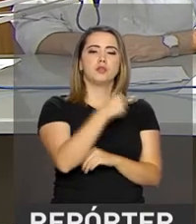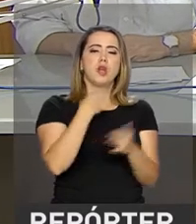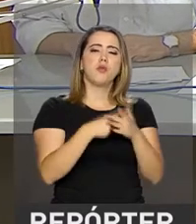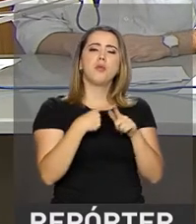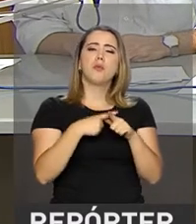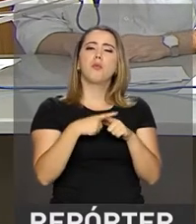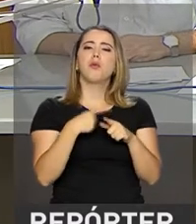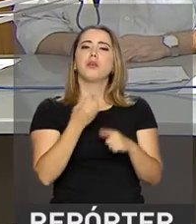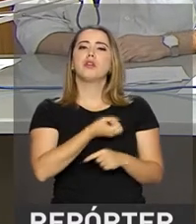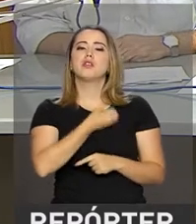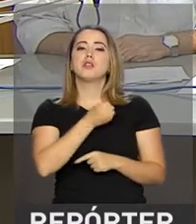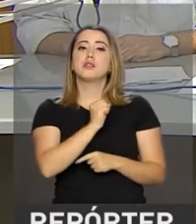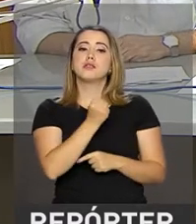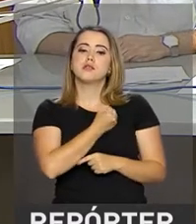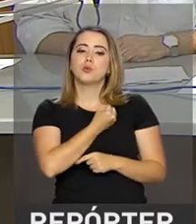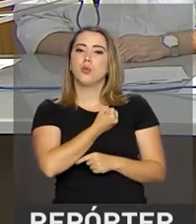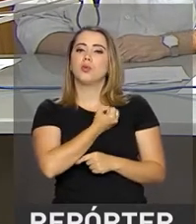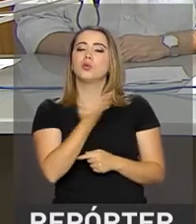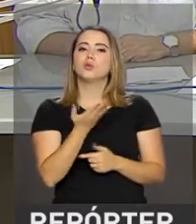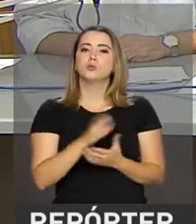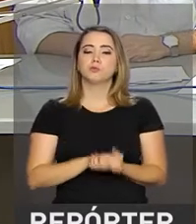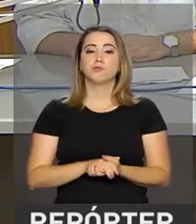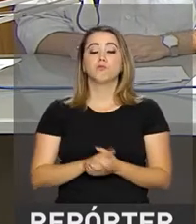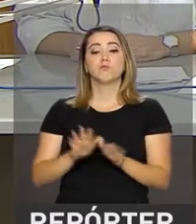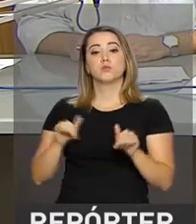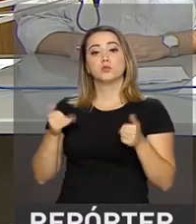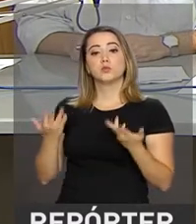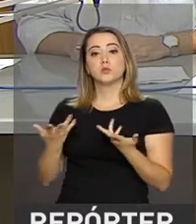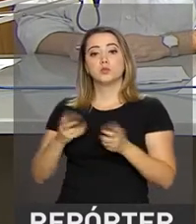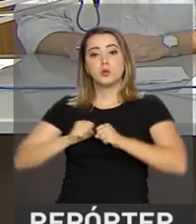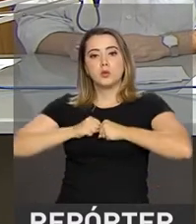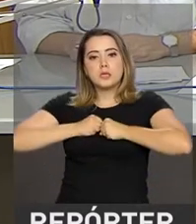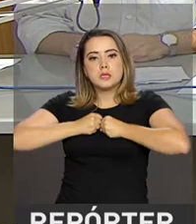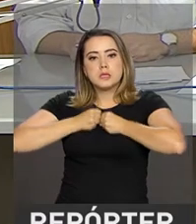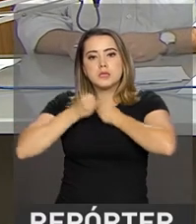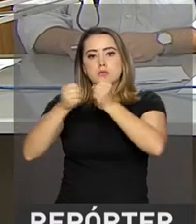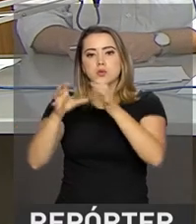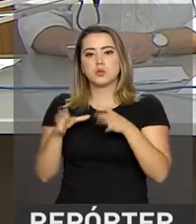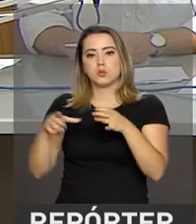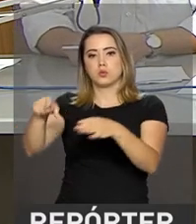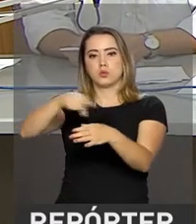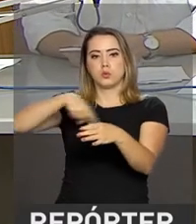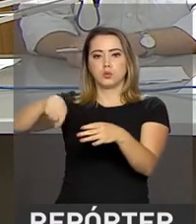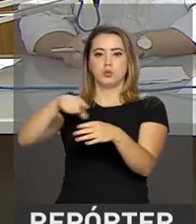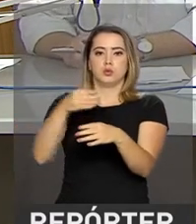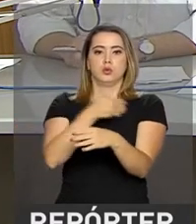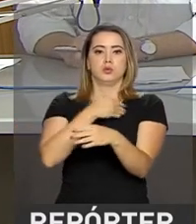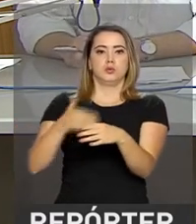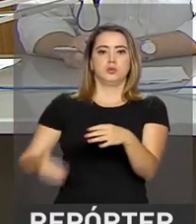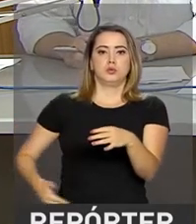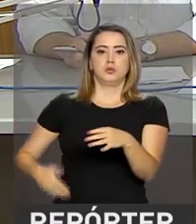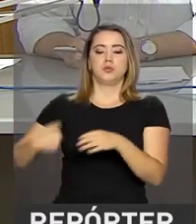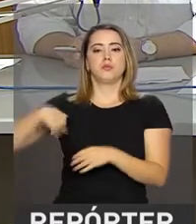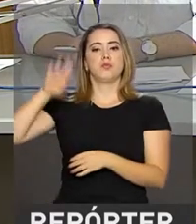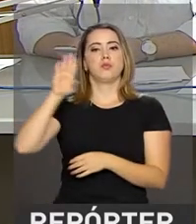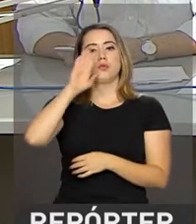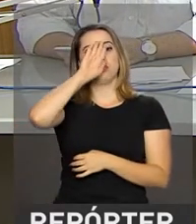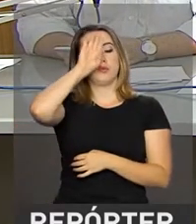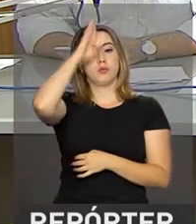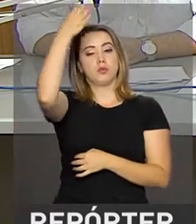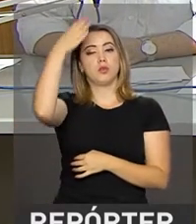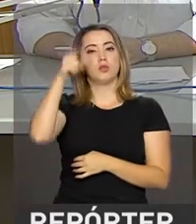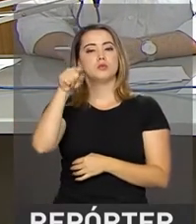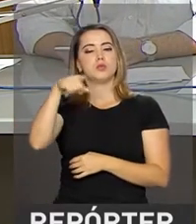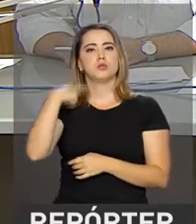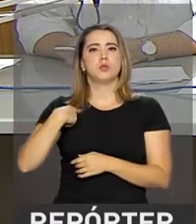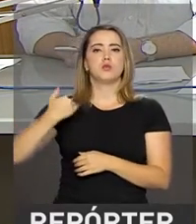números bom foi um esforço articulado de todas as áreas do governo mas principalmente um aumento